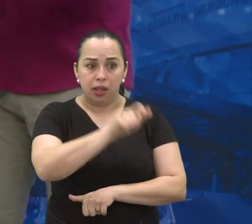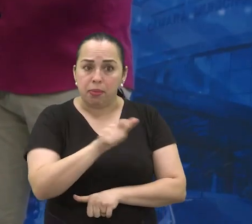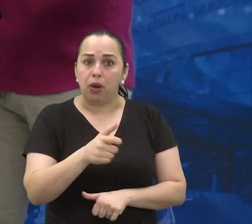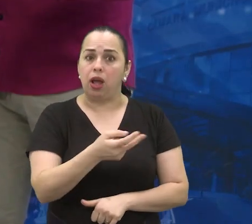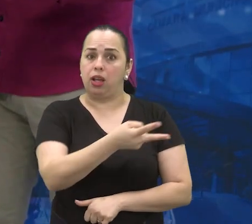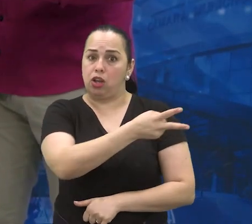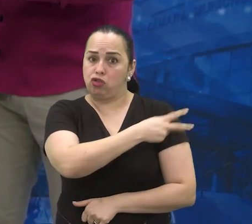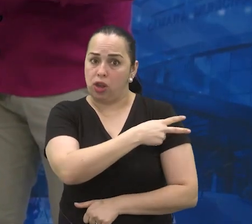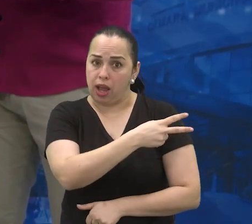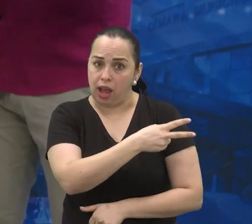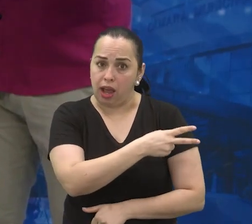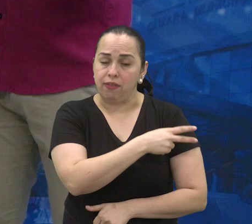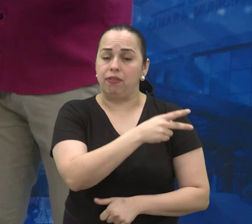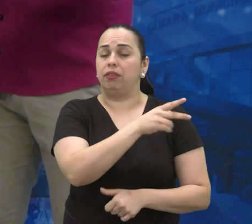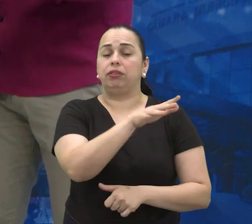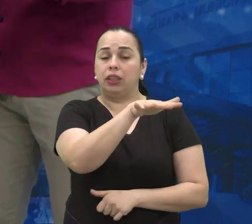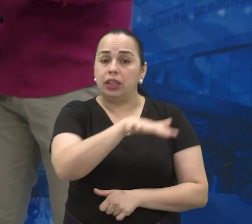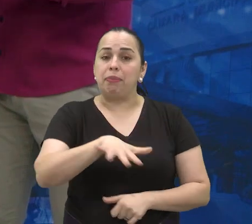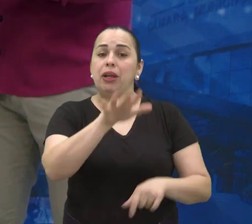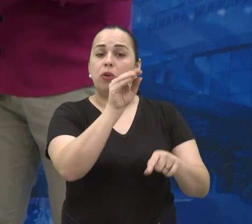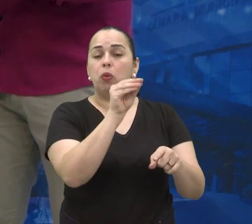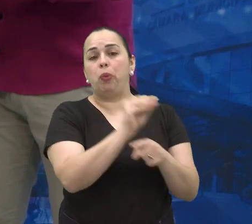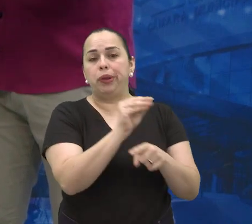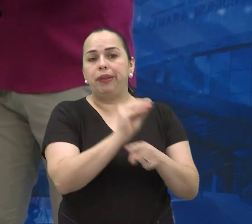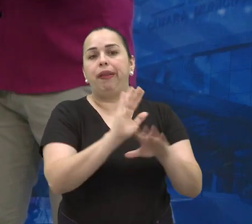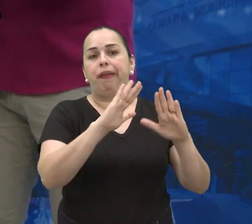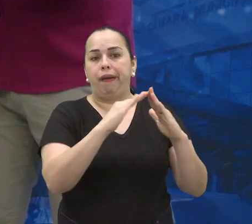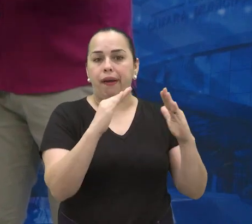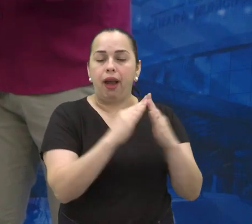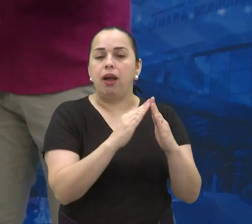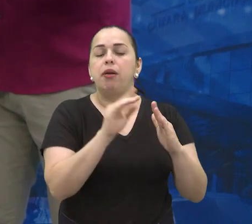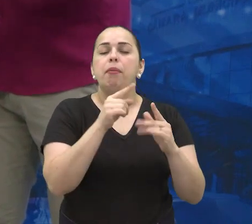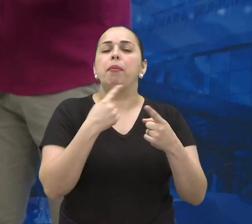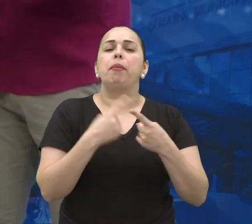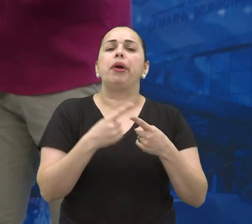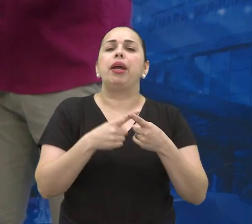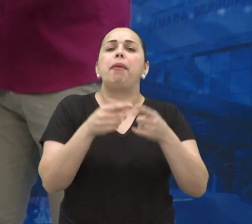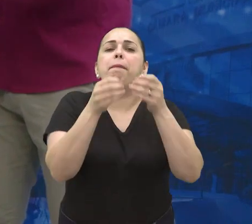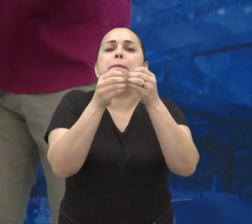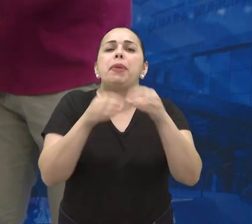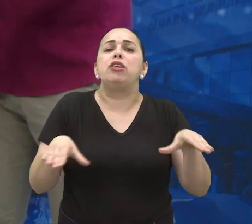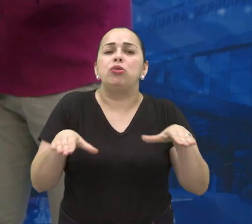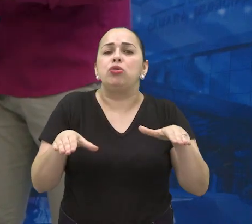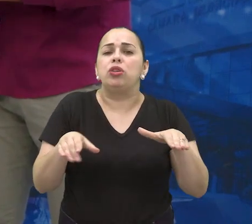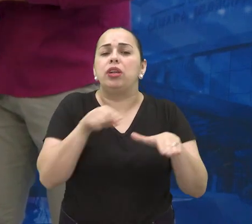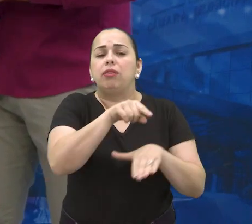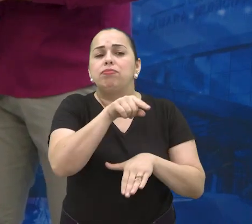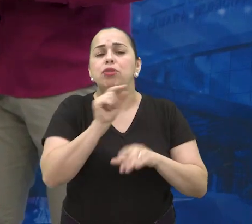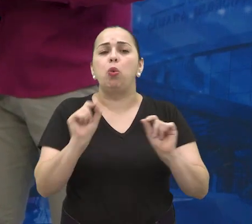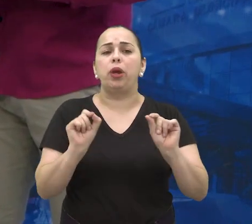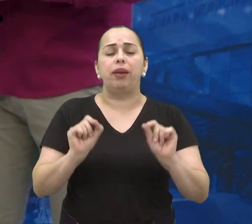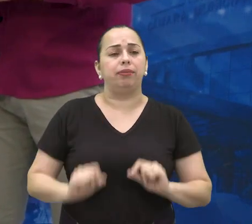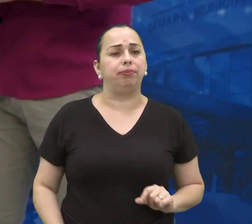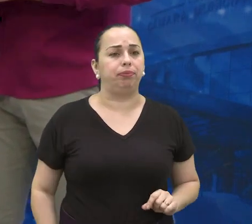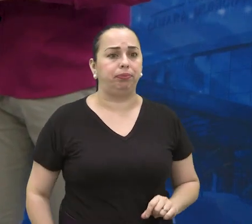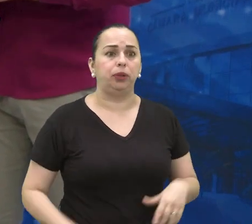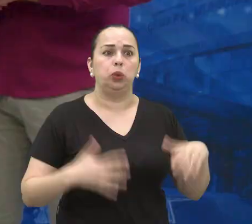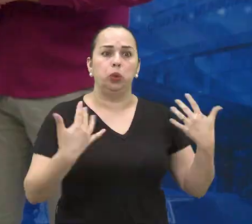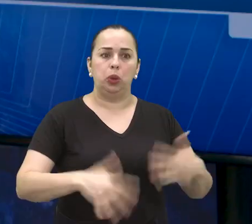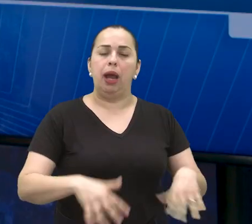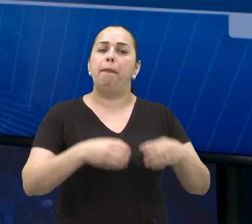são chefes de família, sustentam as casas. Qual que é o impacto social também dessa desigualdade salarial? O impacto